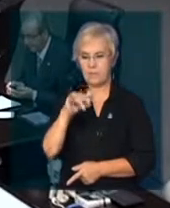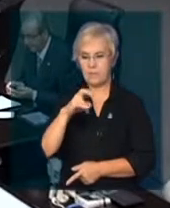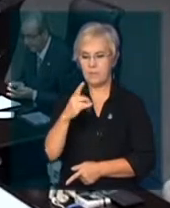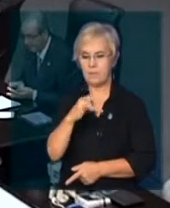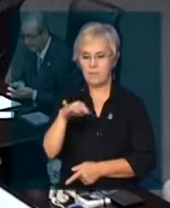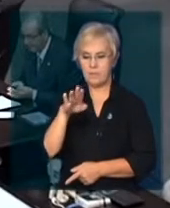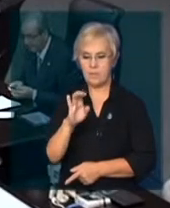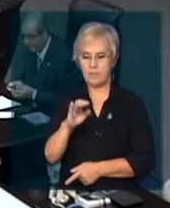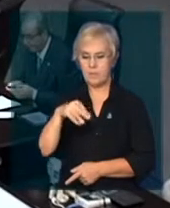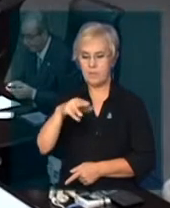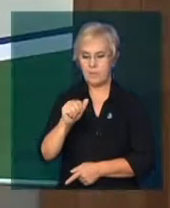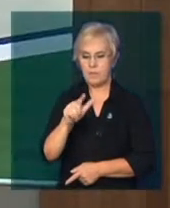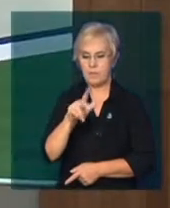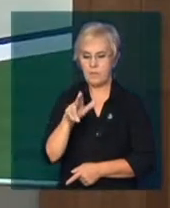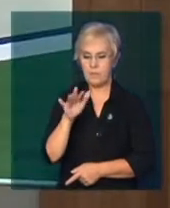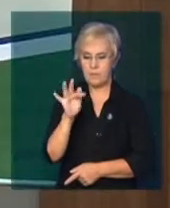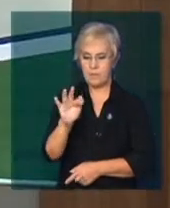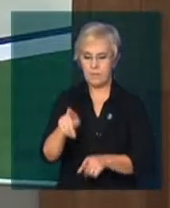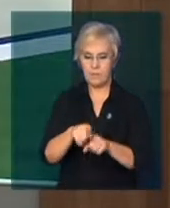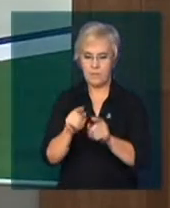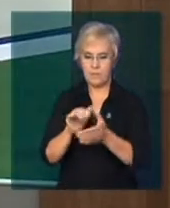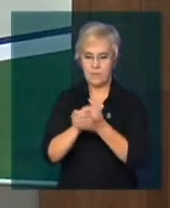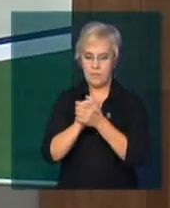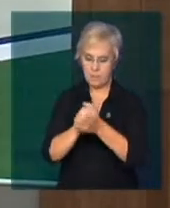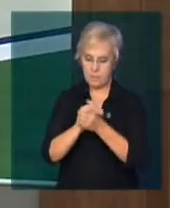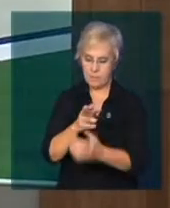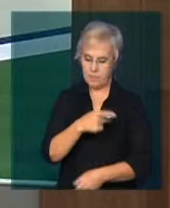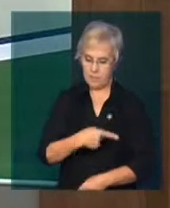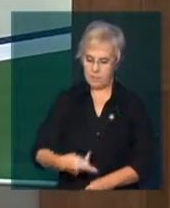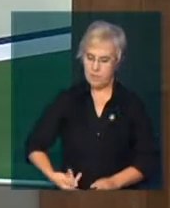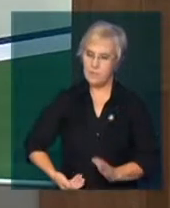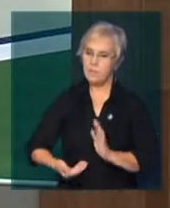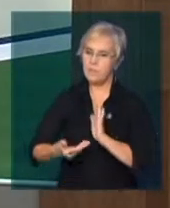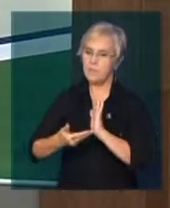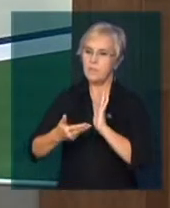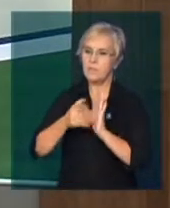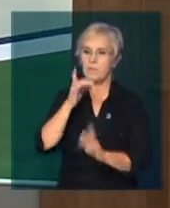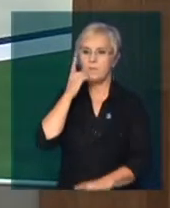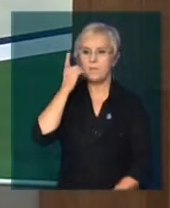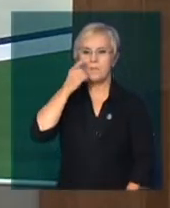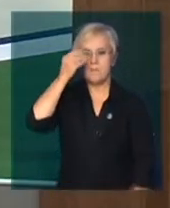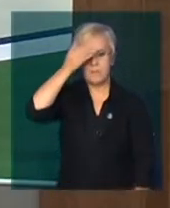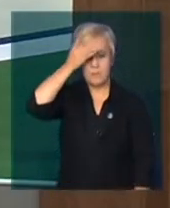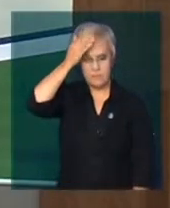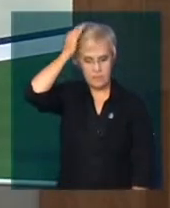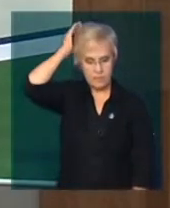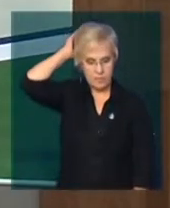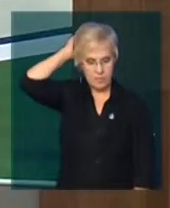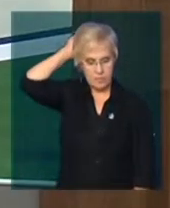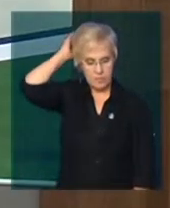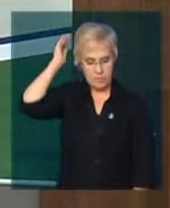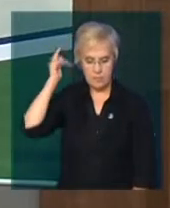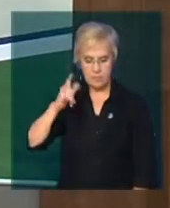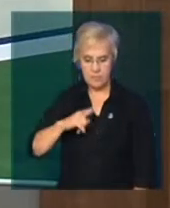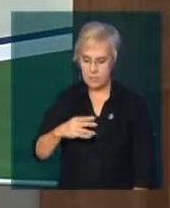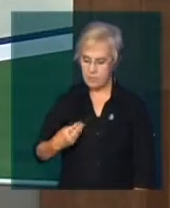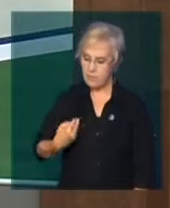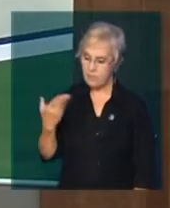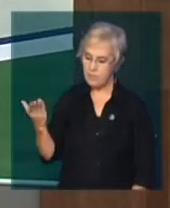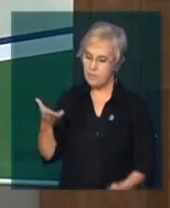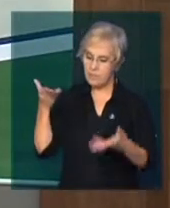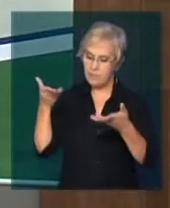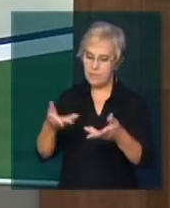cumprimentar ao presidente da Câmara, deputado Eduardo Cunha, que está